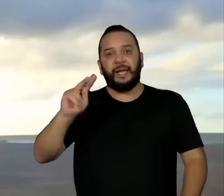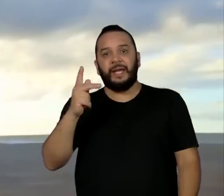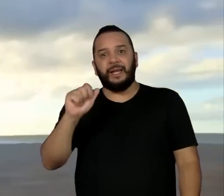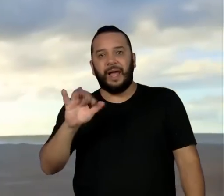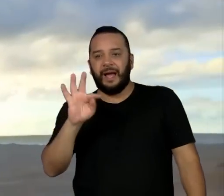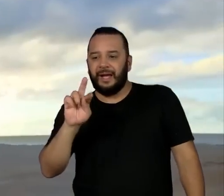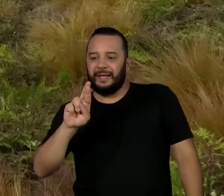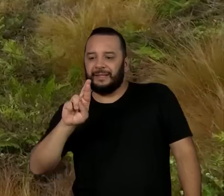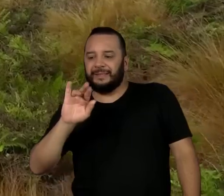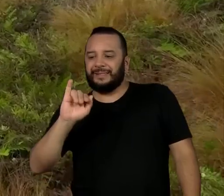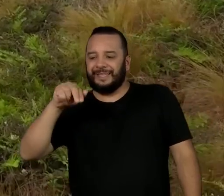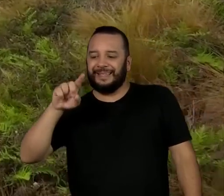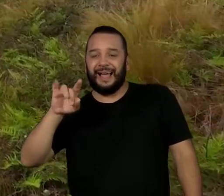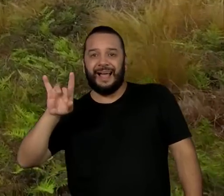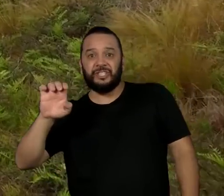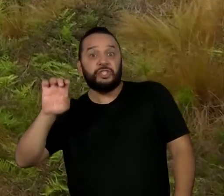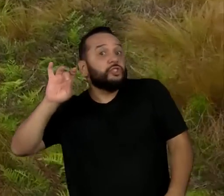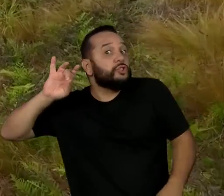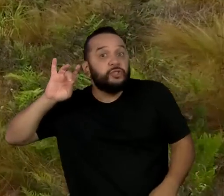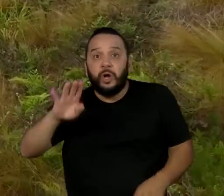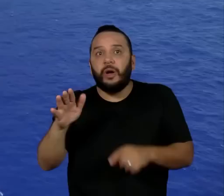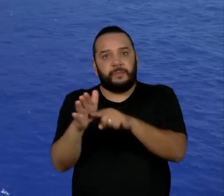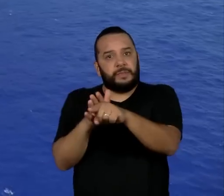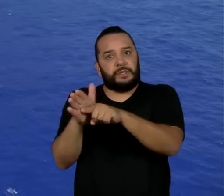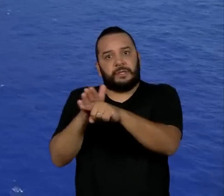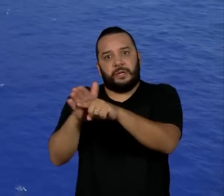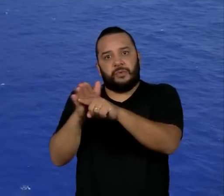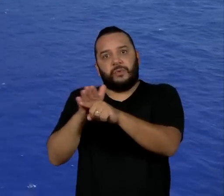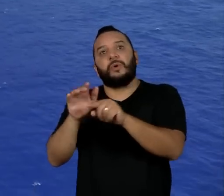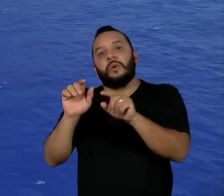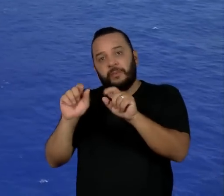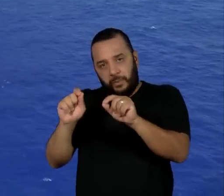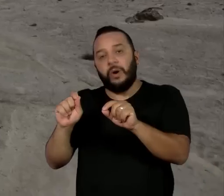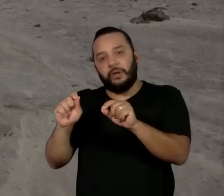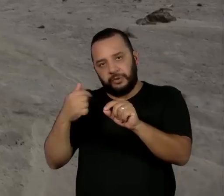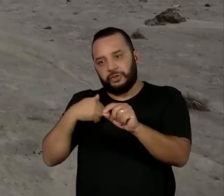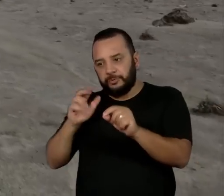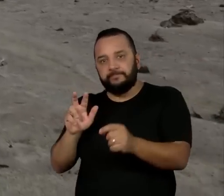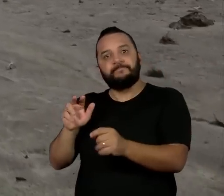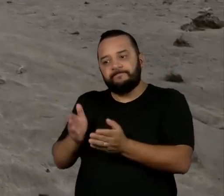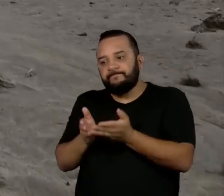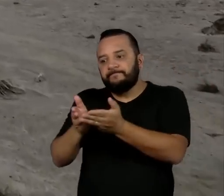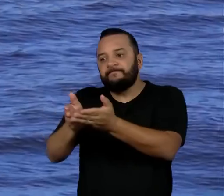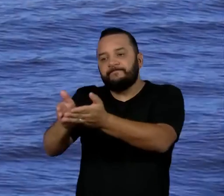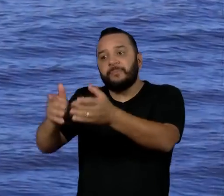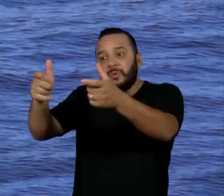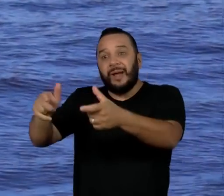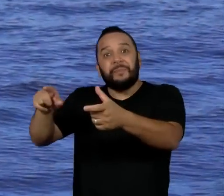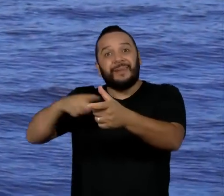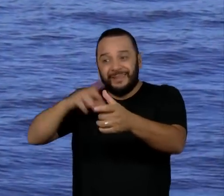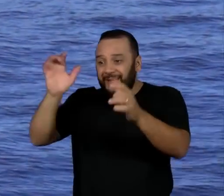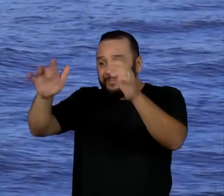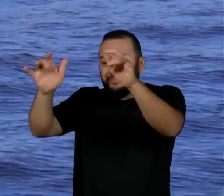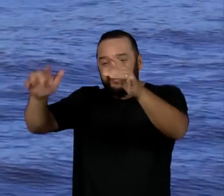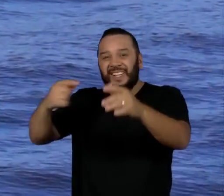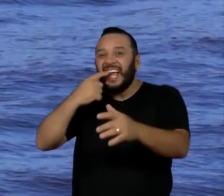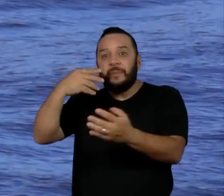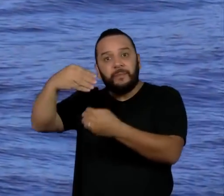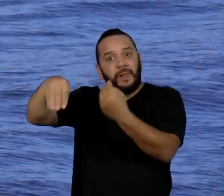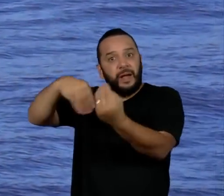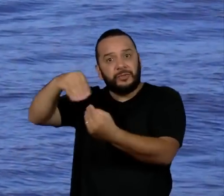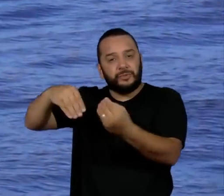apenas por pesquisadores e integrantes da Marinha, está livre do lixo plástico que toma conta de mares e